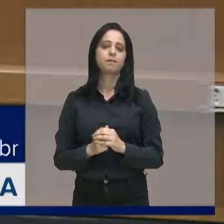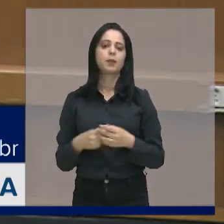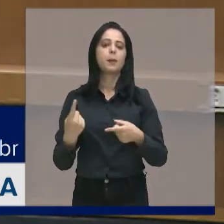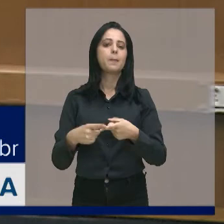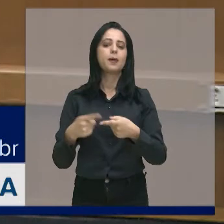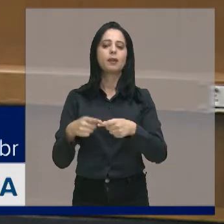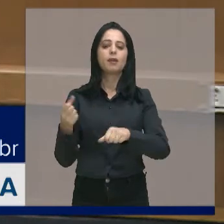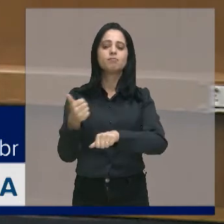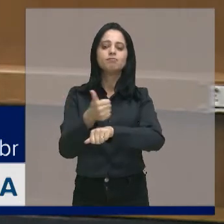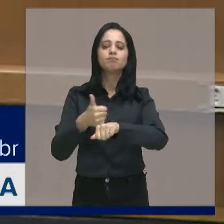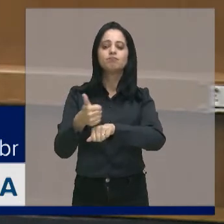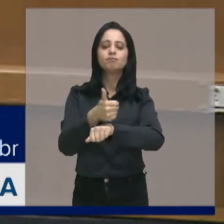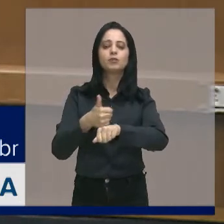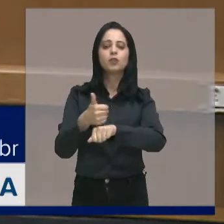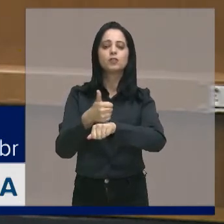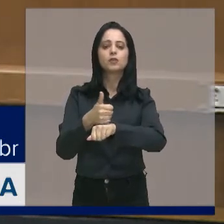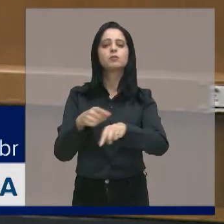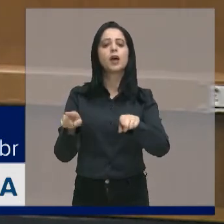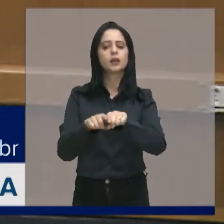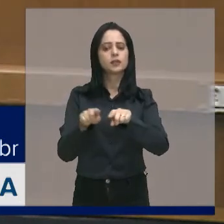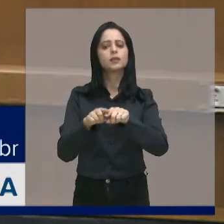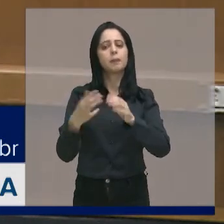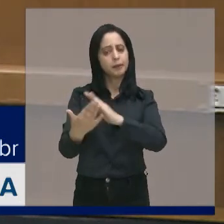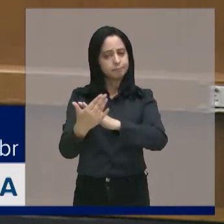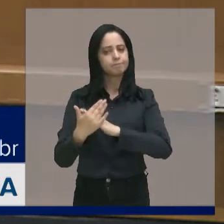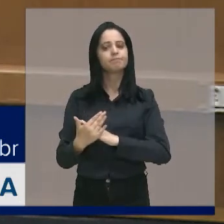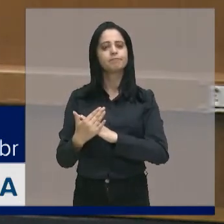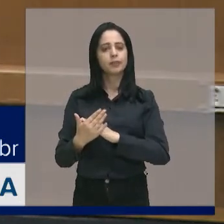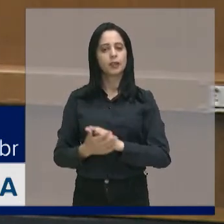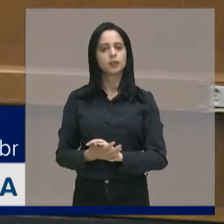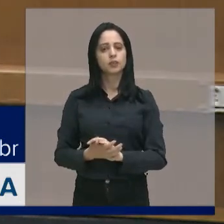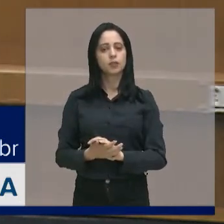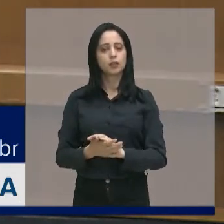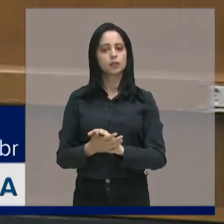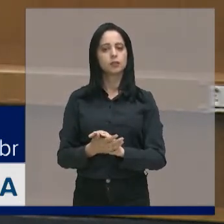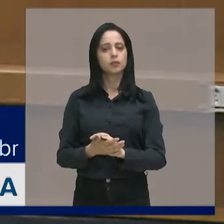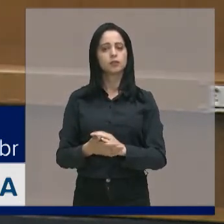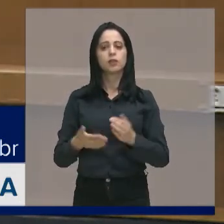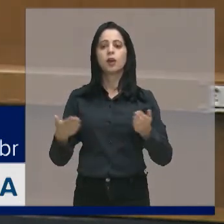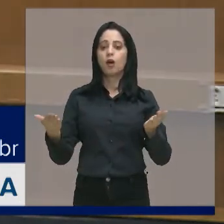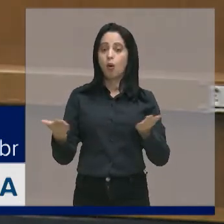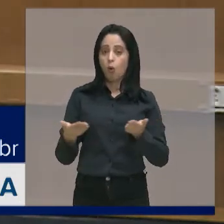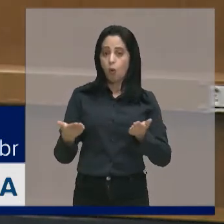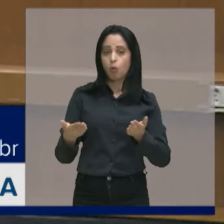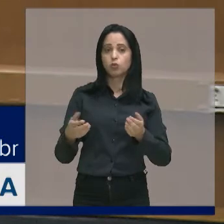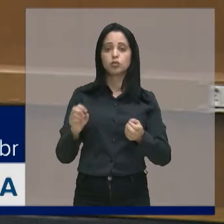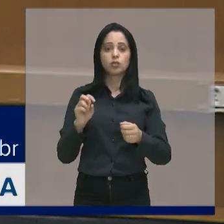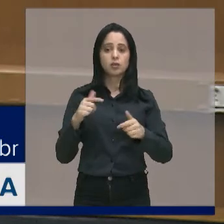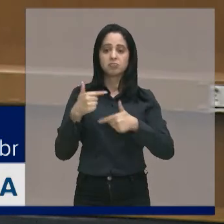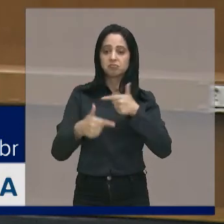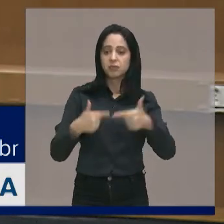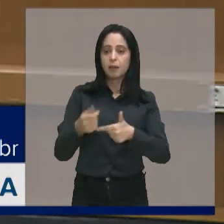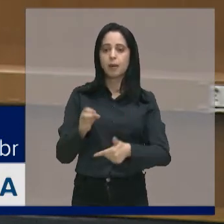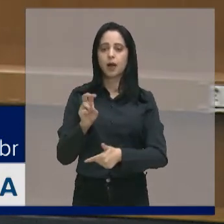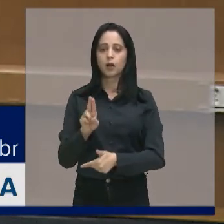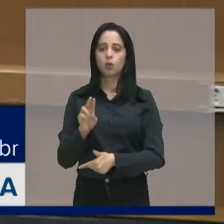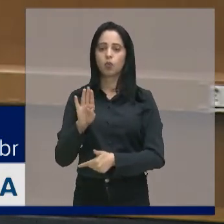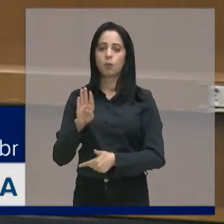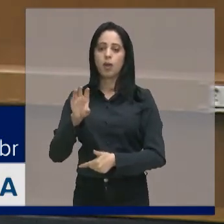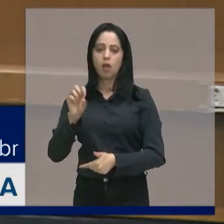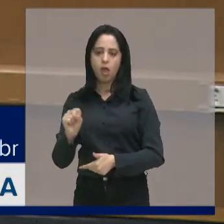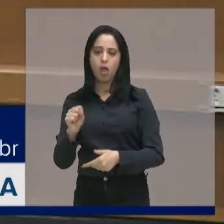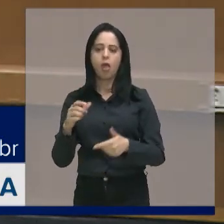profissionais também que somaram muito na área da saúde, estão até hoje nas UBSs, nas casas do idoso,